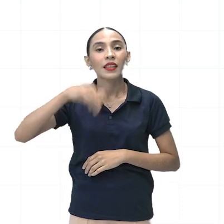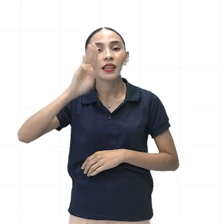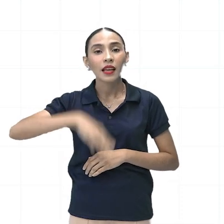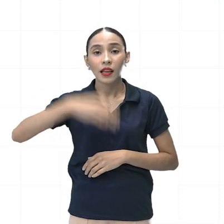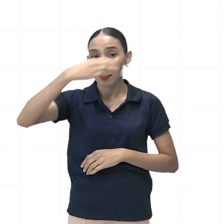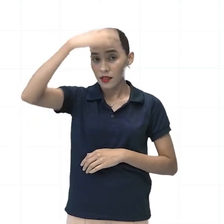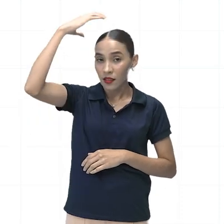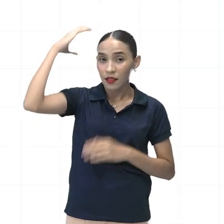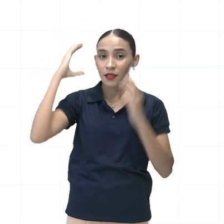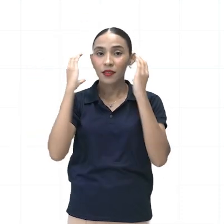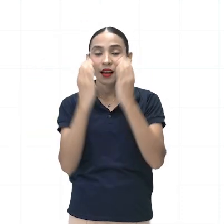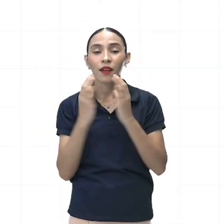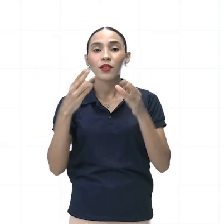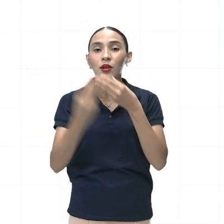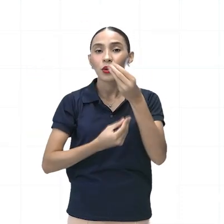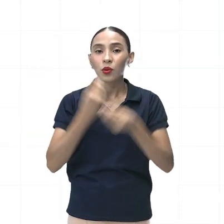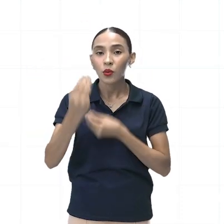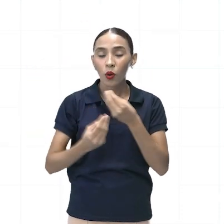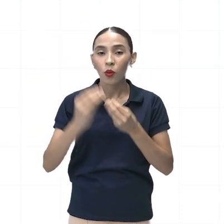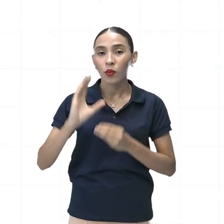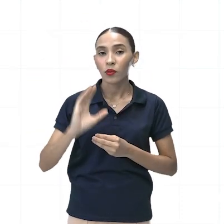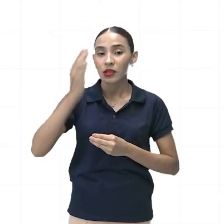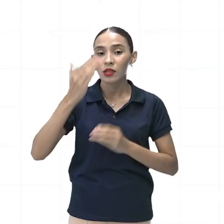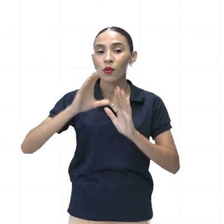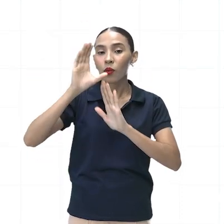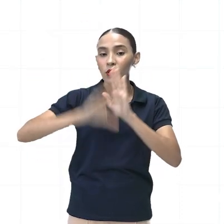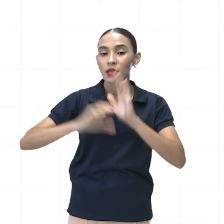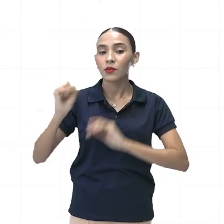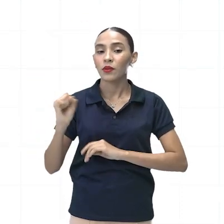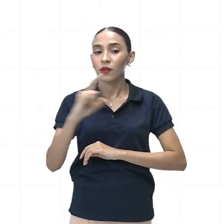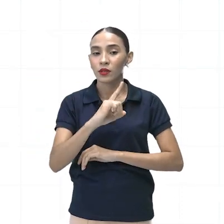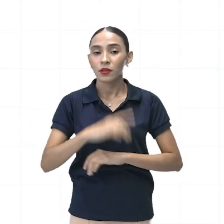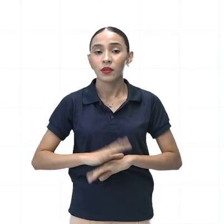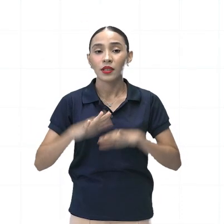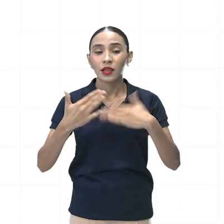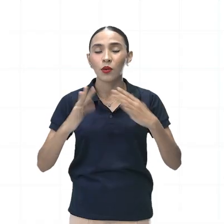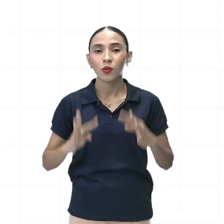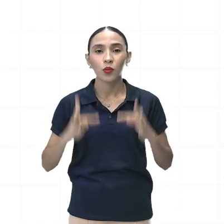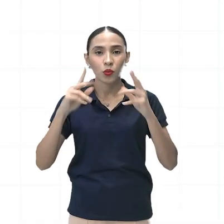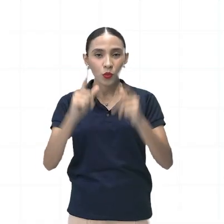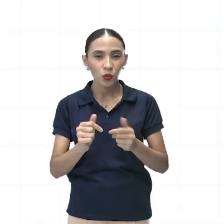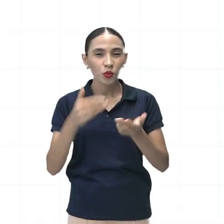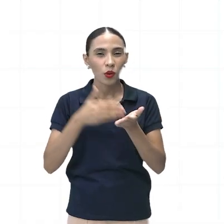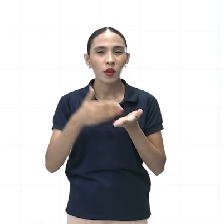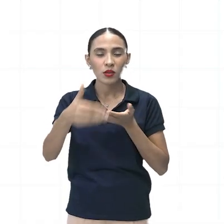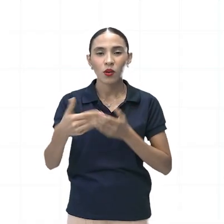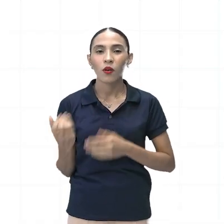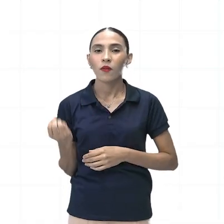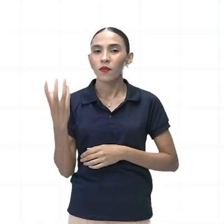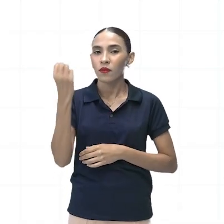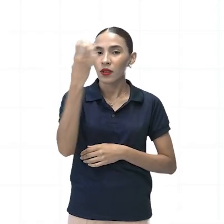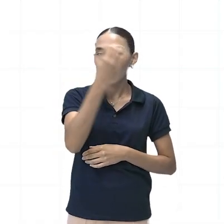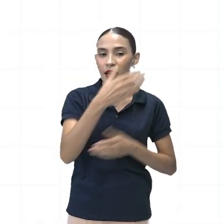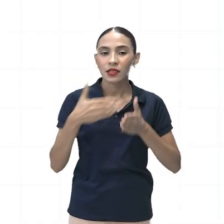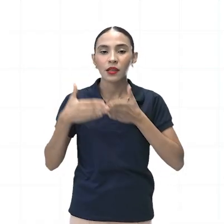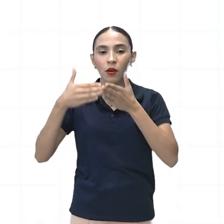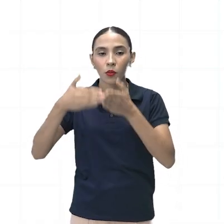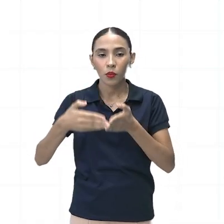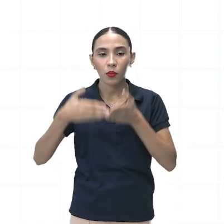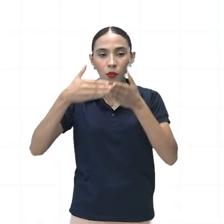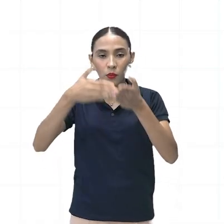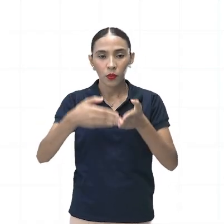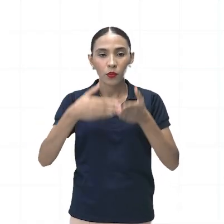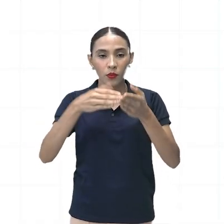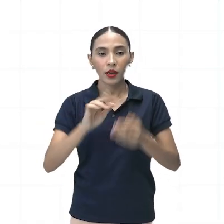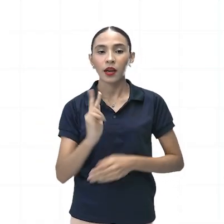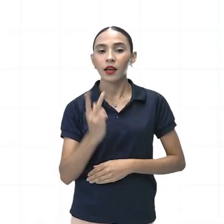e como ele chegou ao seu conceito de evolução. Bem, tudo começou para Darwin na viagem que ele fez no